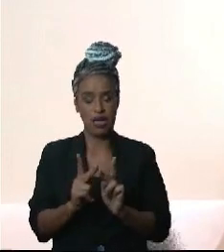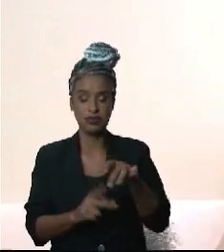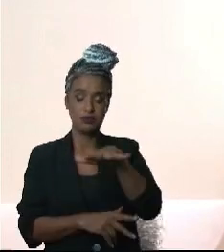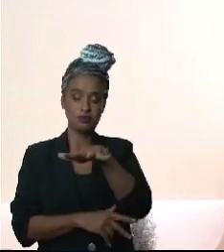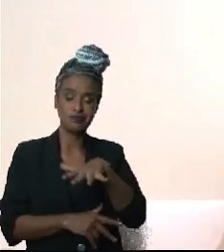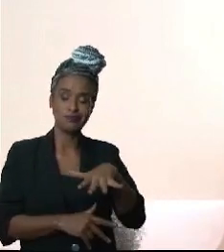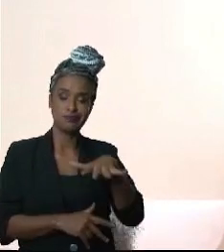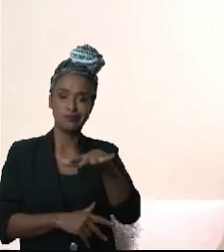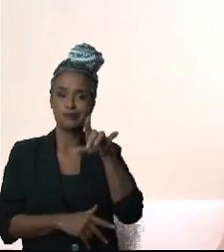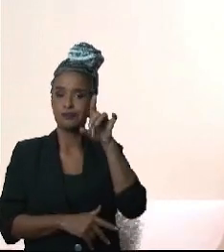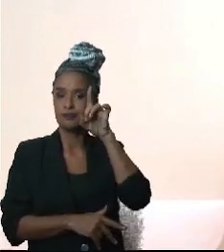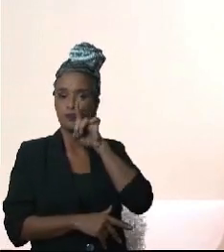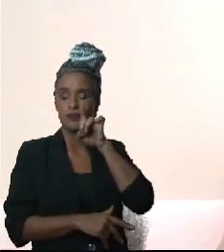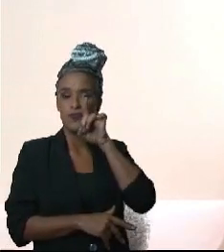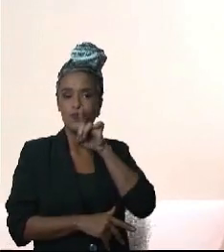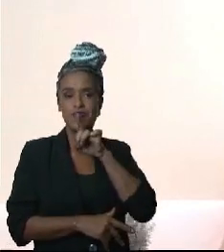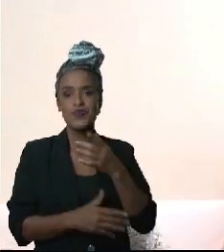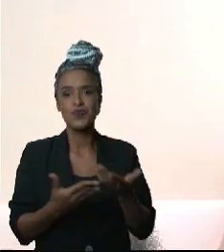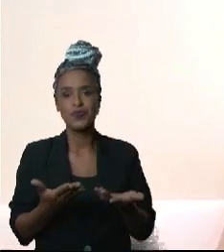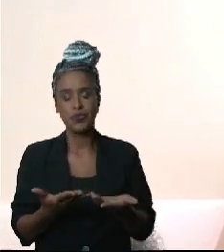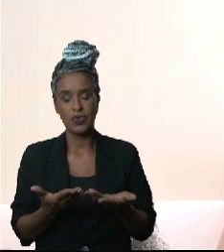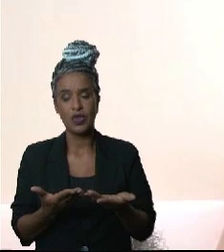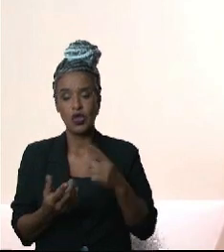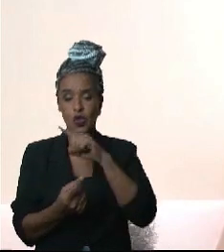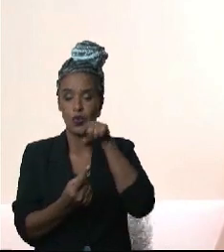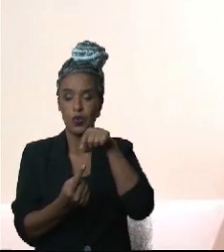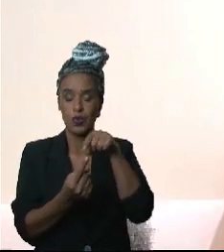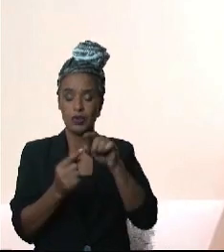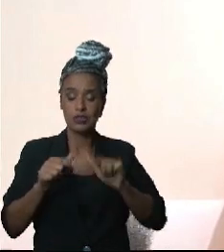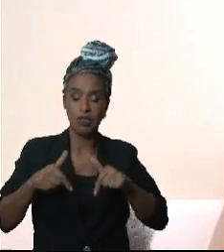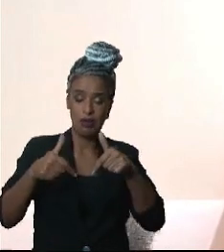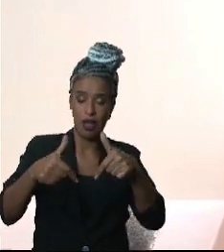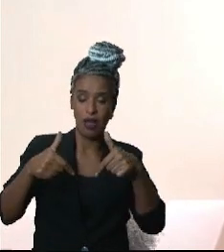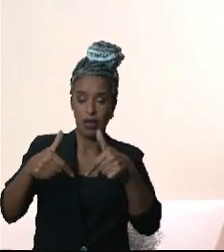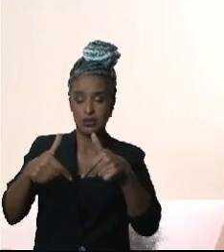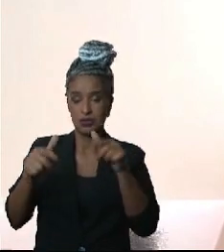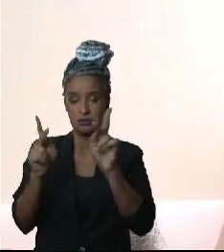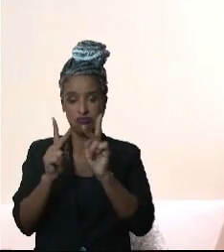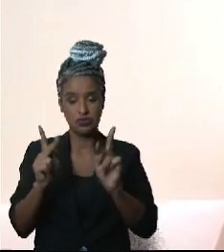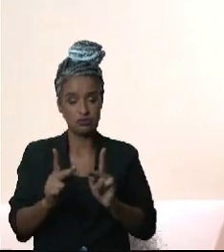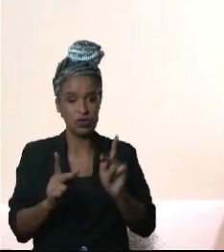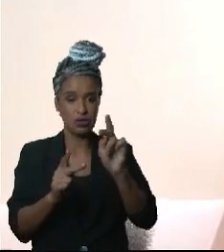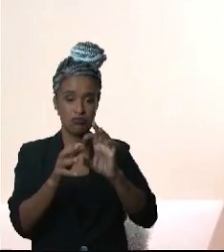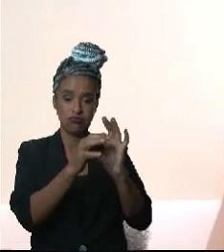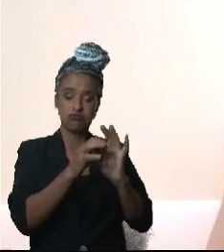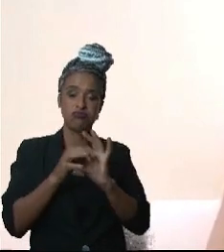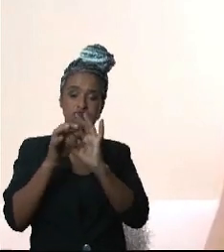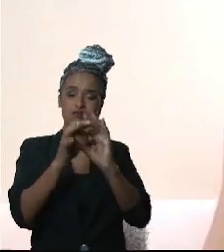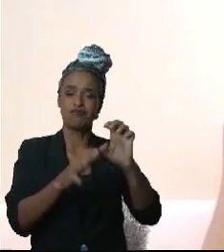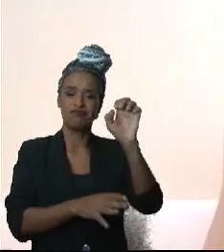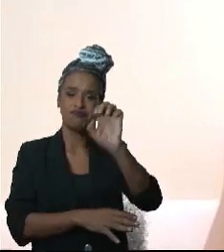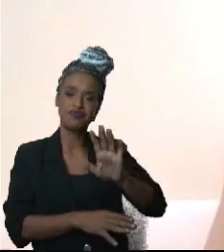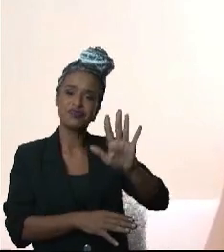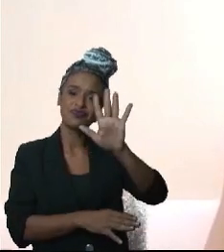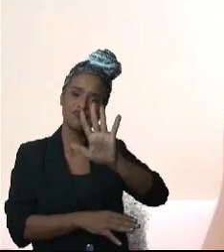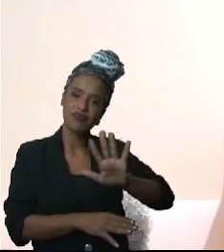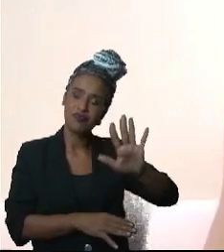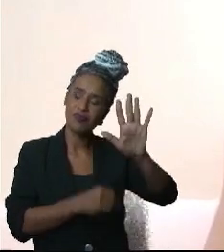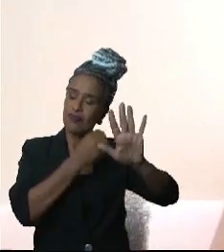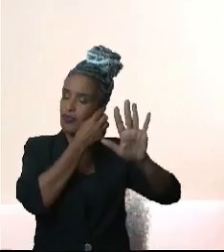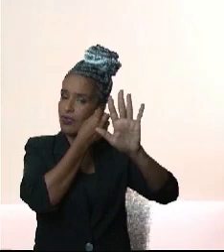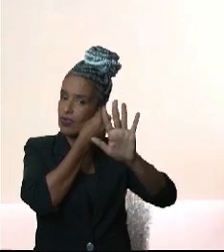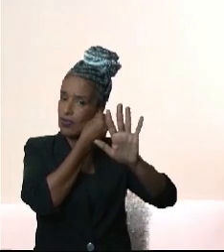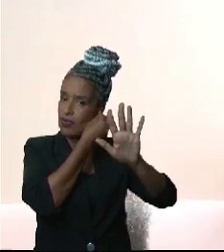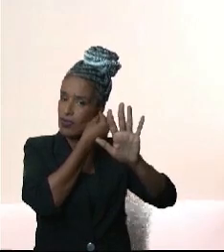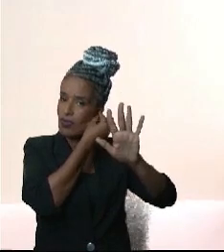terreno. Não, mas as 22 missões e operações de paz que operam da União Europeia o fazem em cooperação com missões das Nações